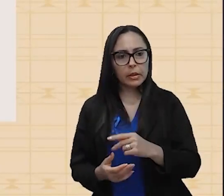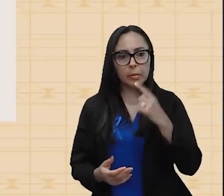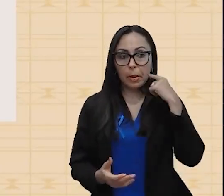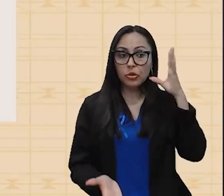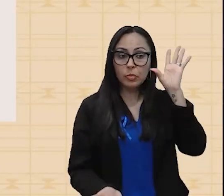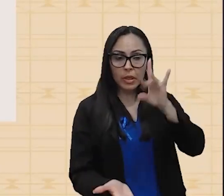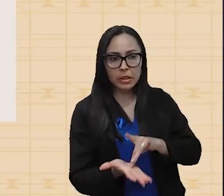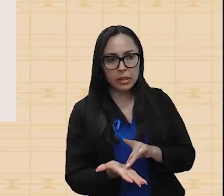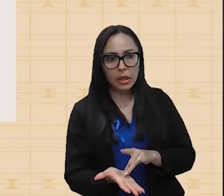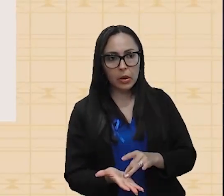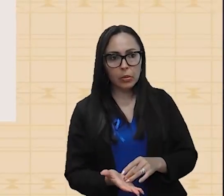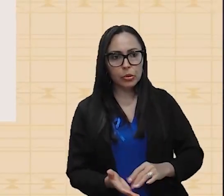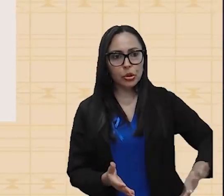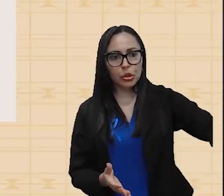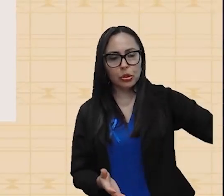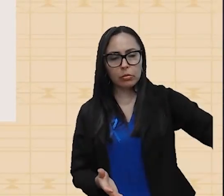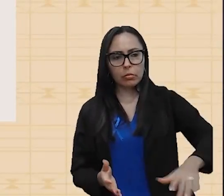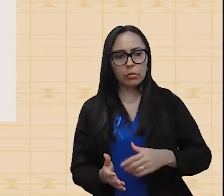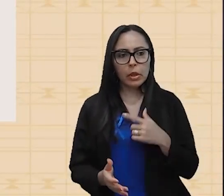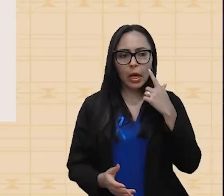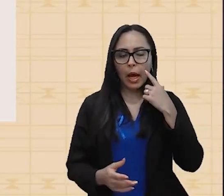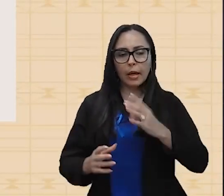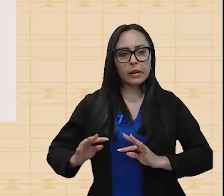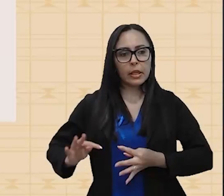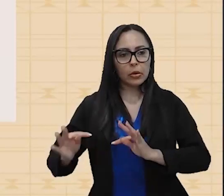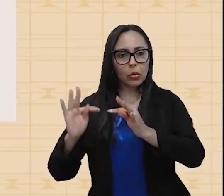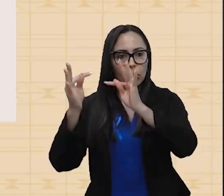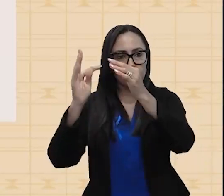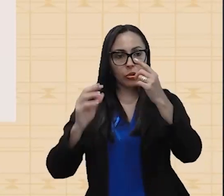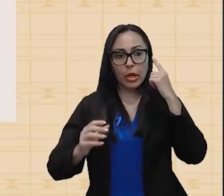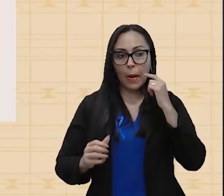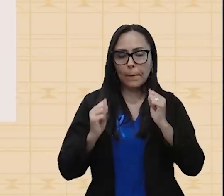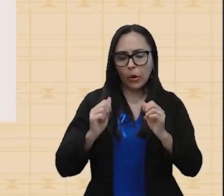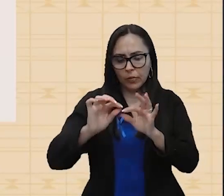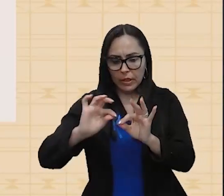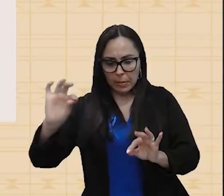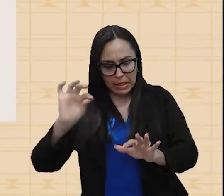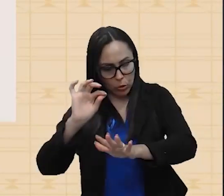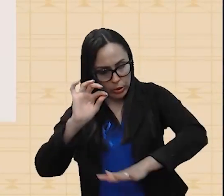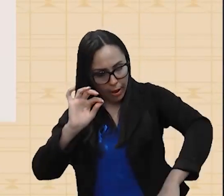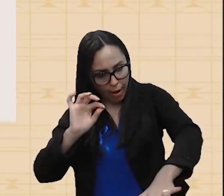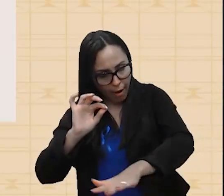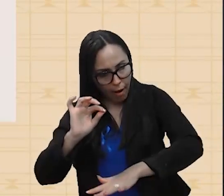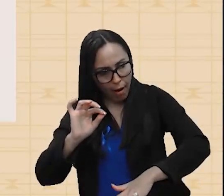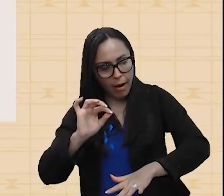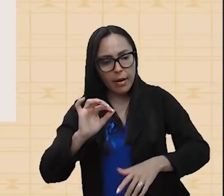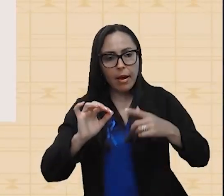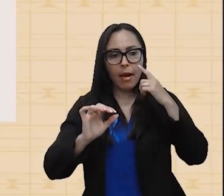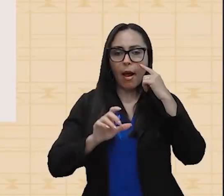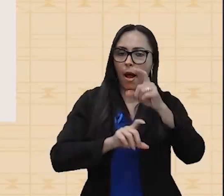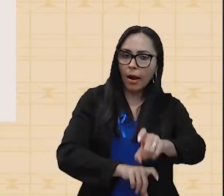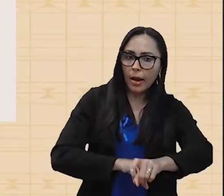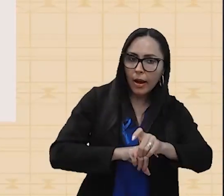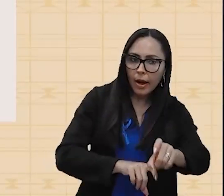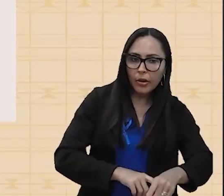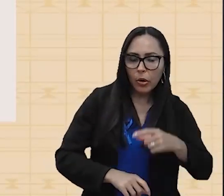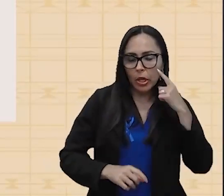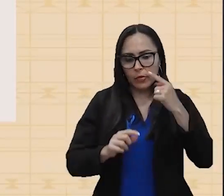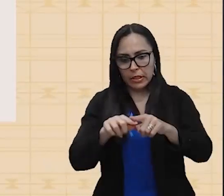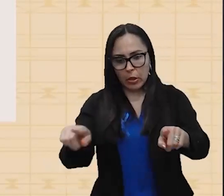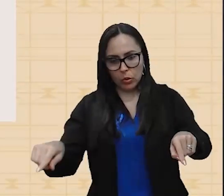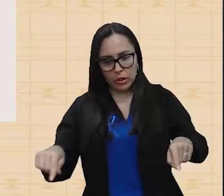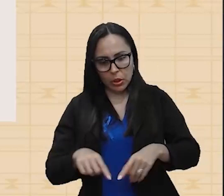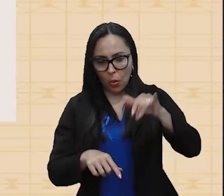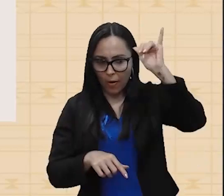precisão, utilizando a tecnologia a teu favor. Você pode fazer medição de área, medição agrária, se você tem um sítio, uma